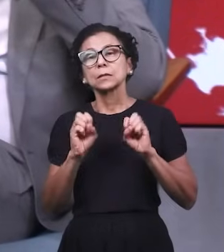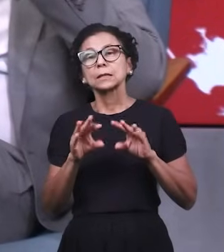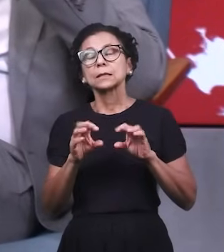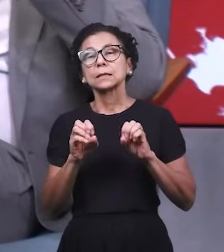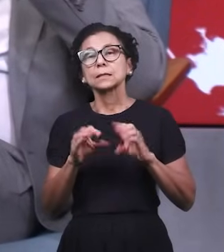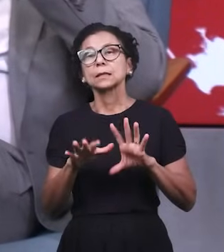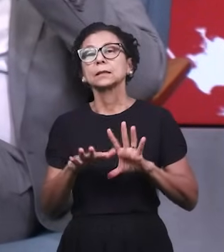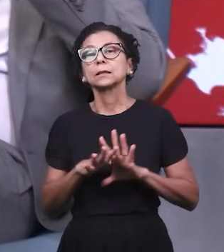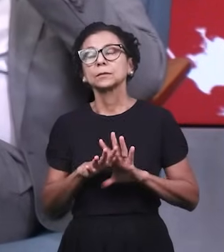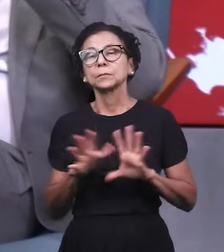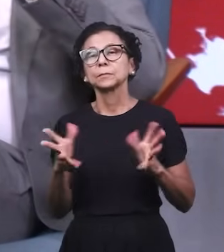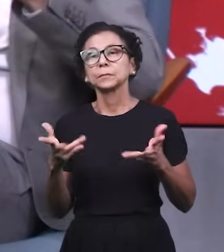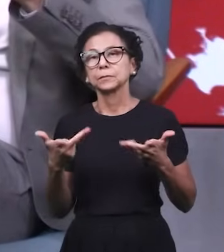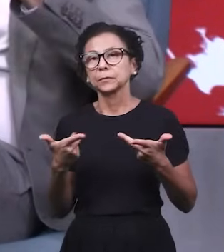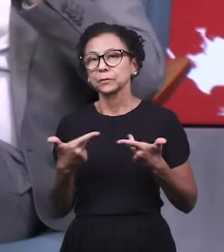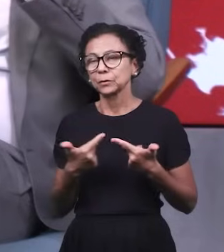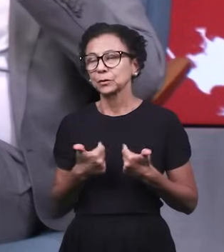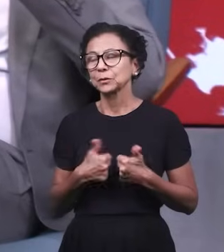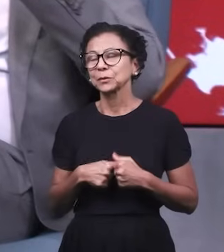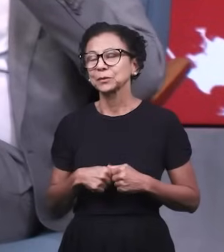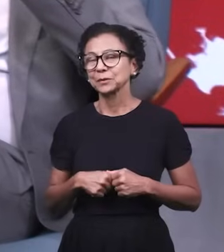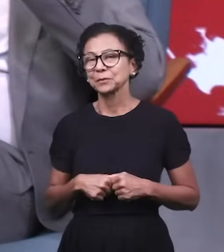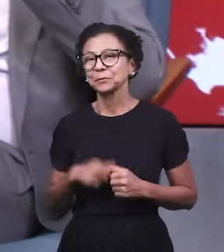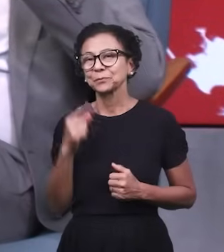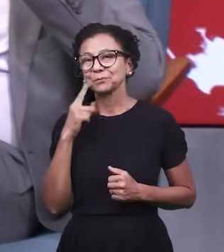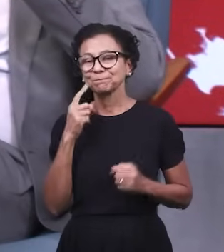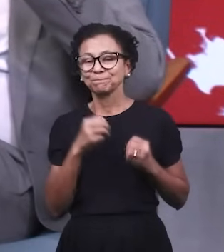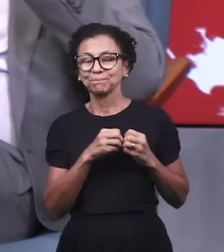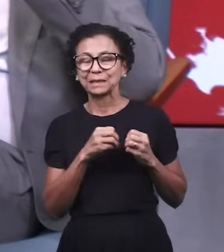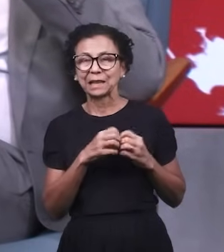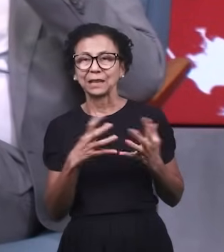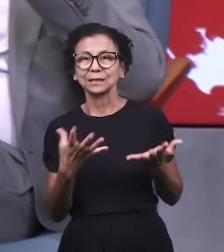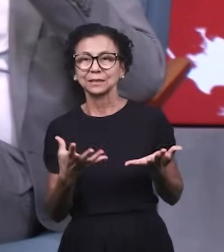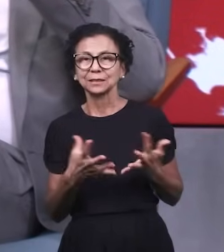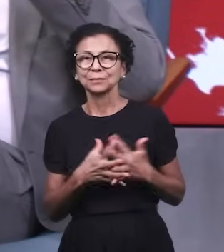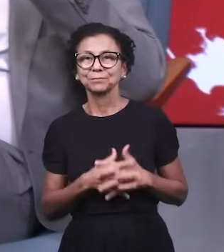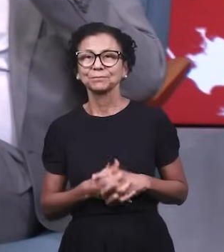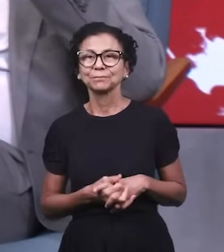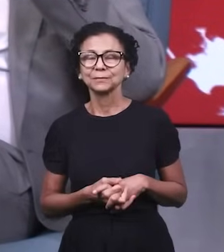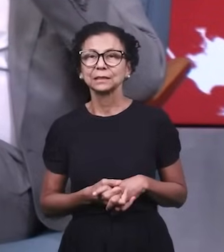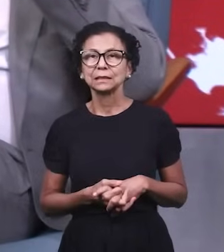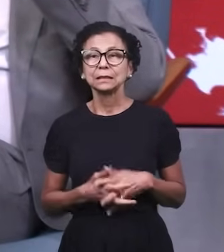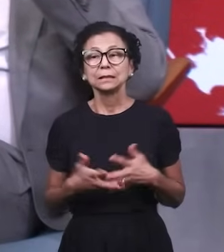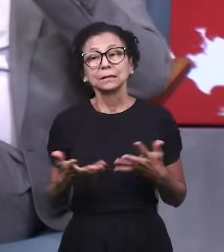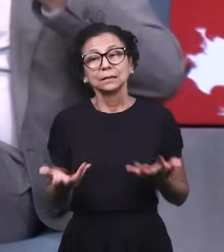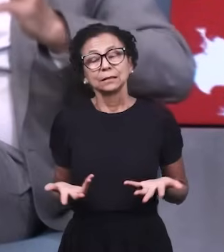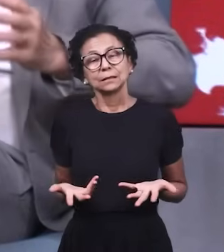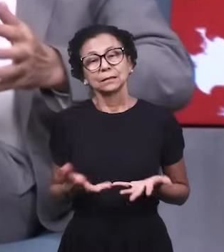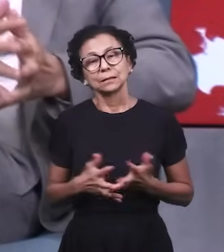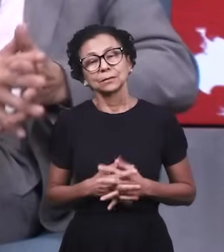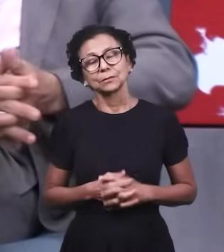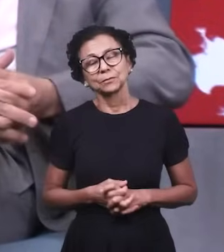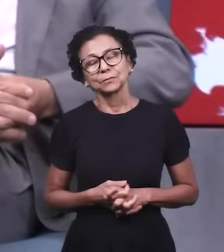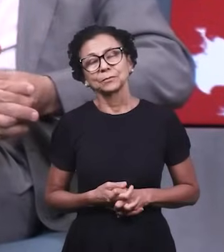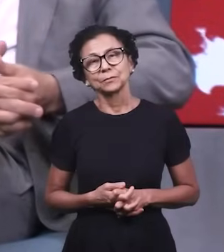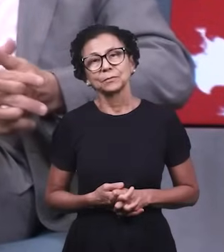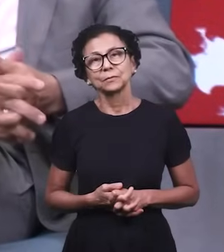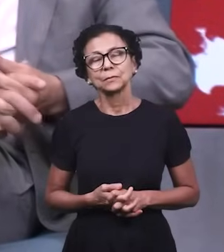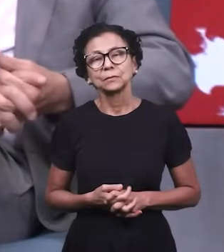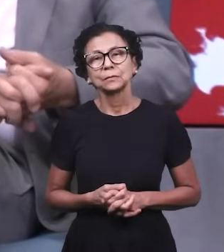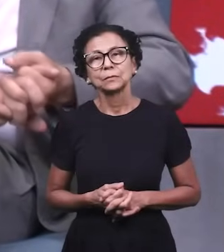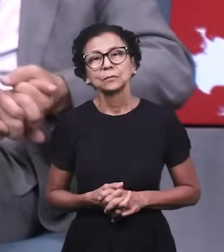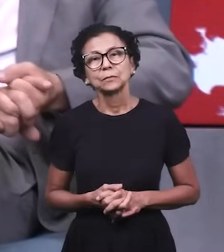profético maravilhoso, nas maravilhas também. Então, meus irmãos, nós